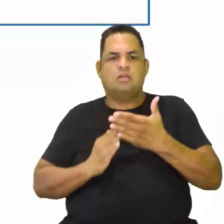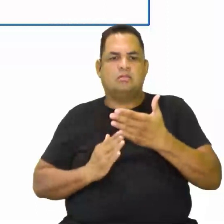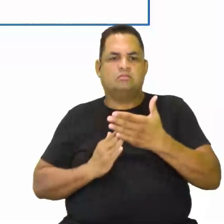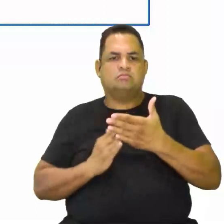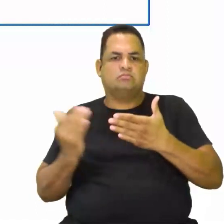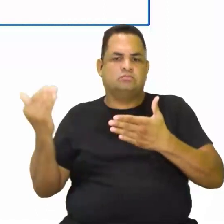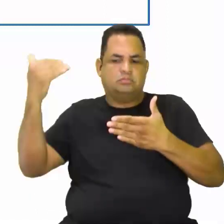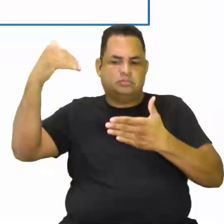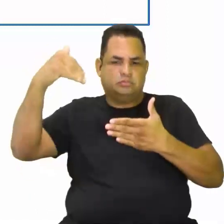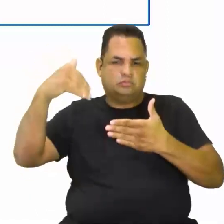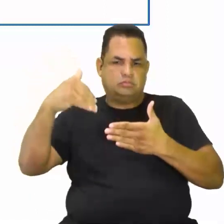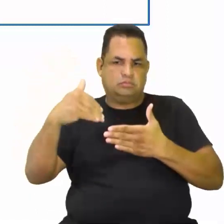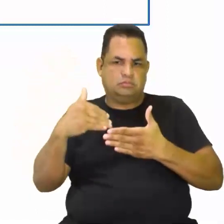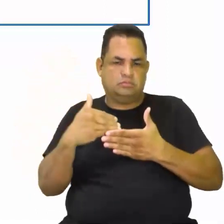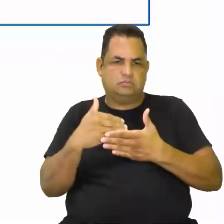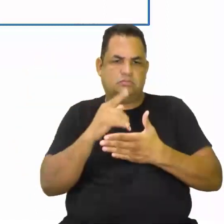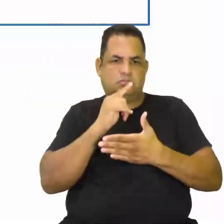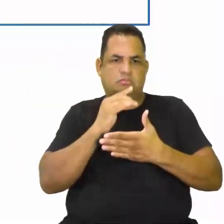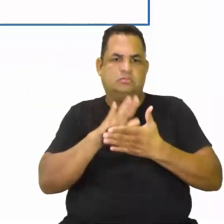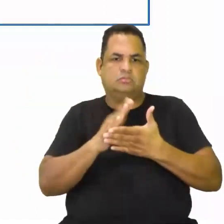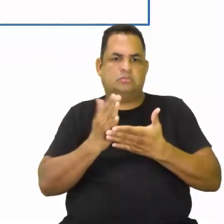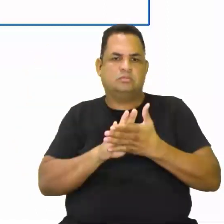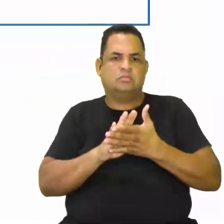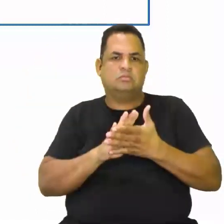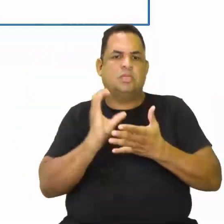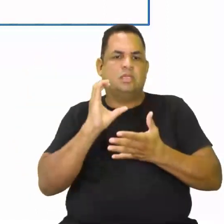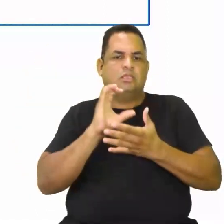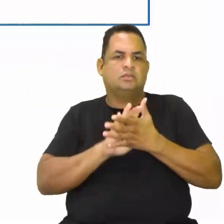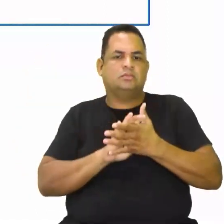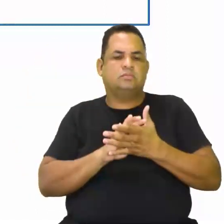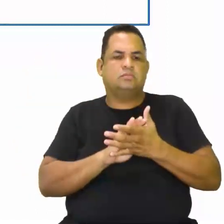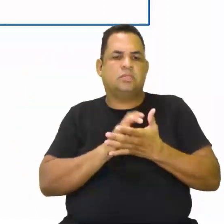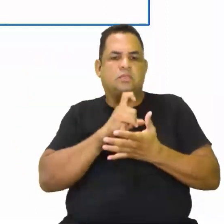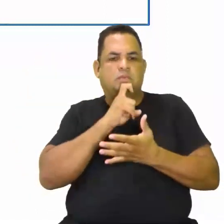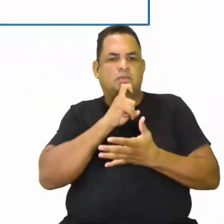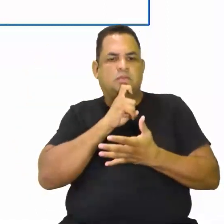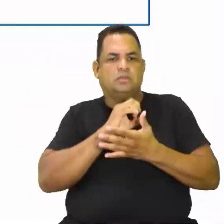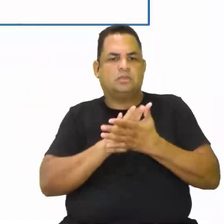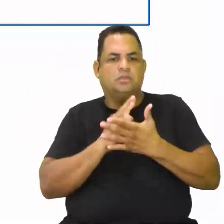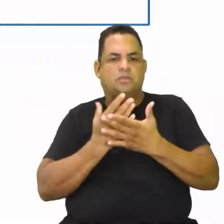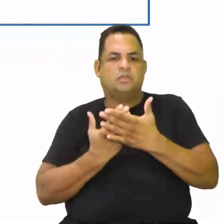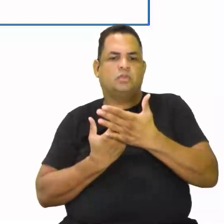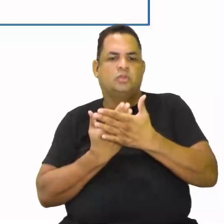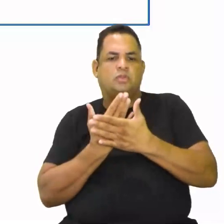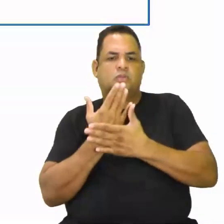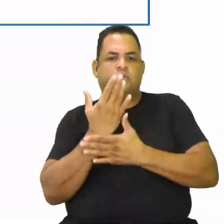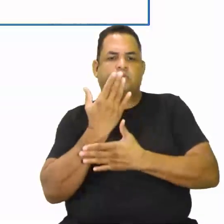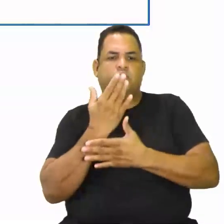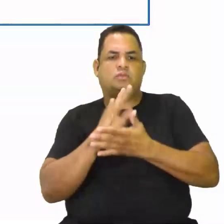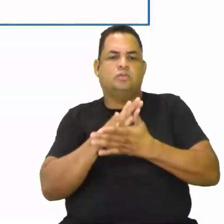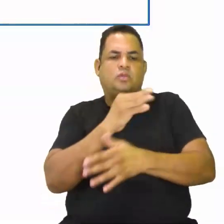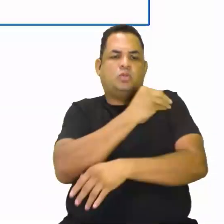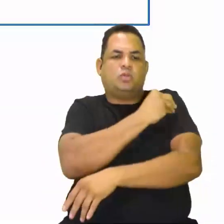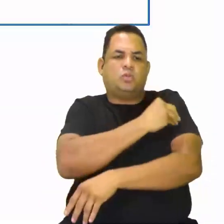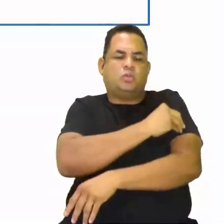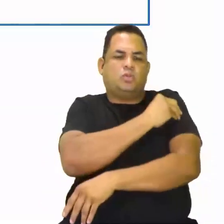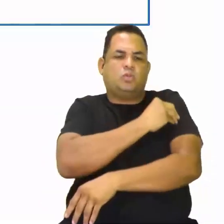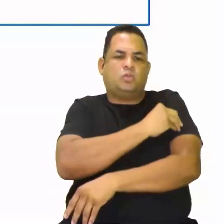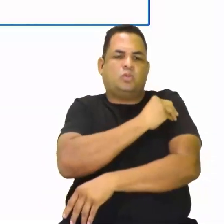outro tubo do condensador para resfriar e os vapores do álcool,